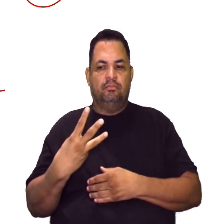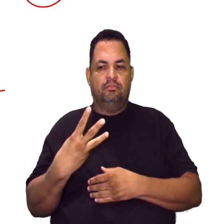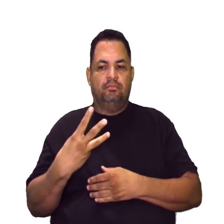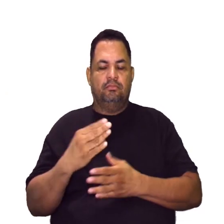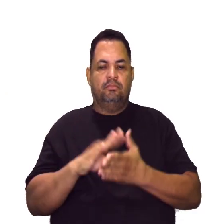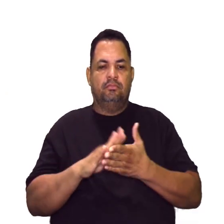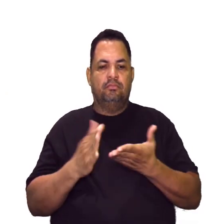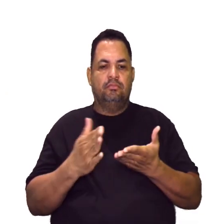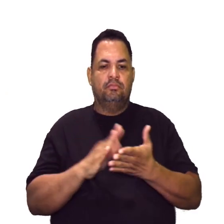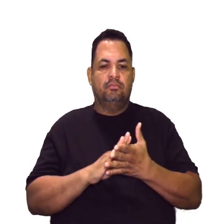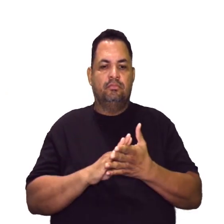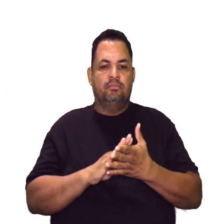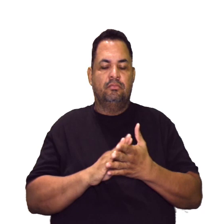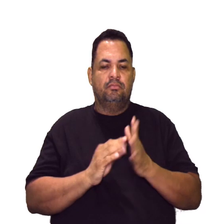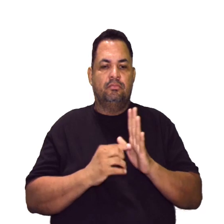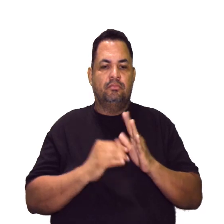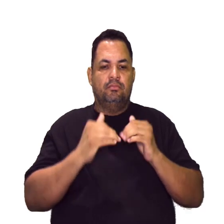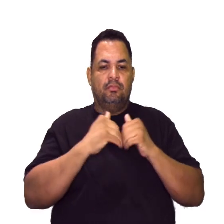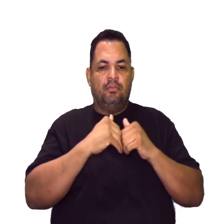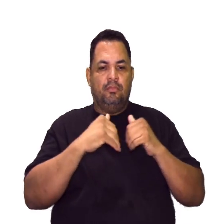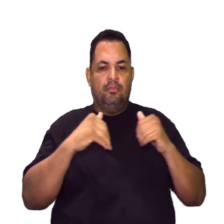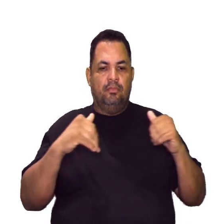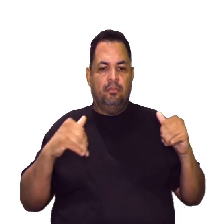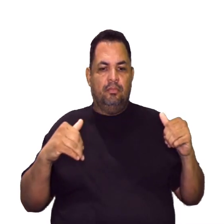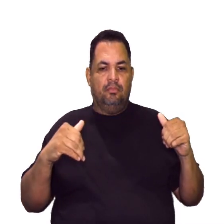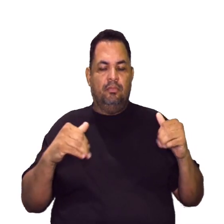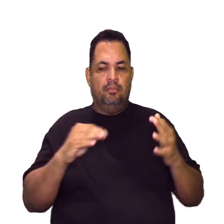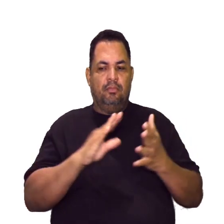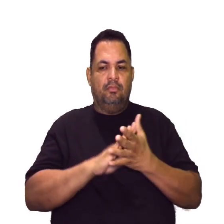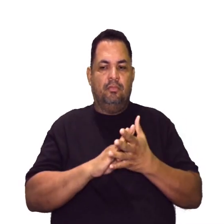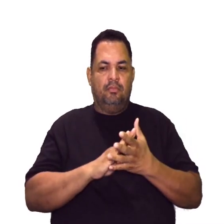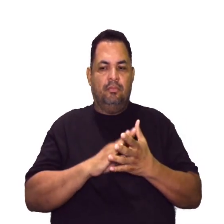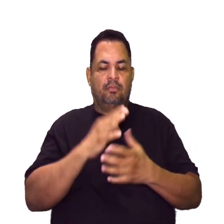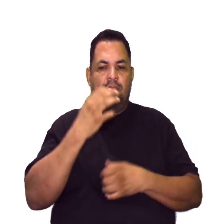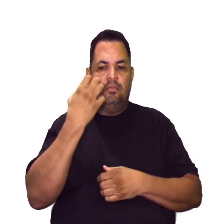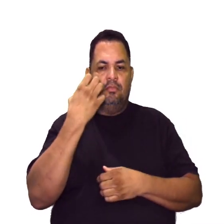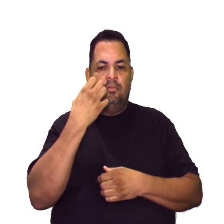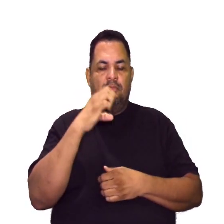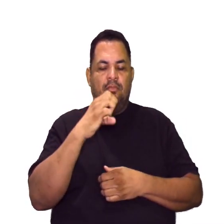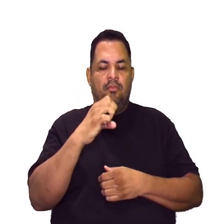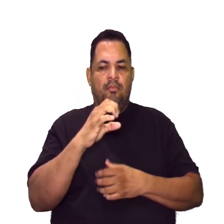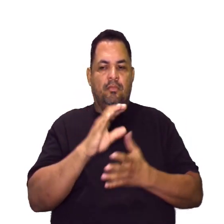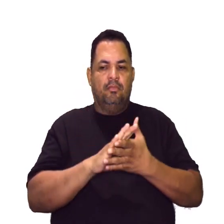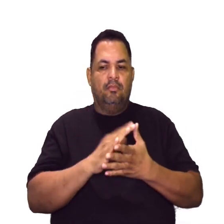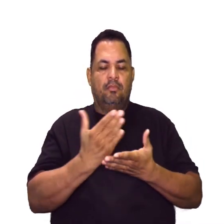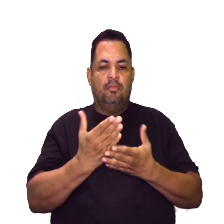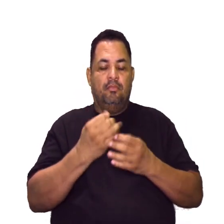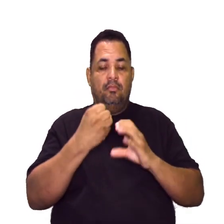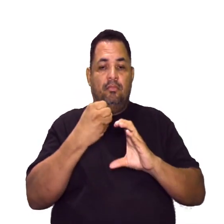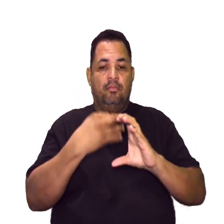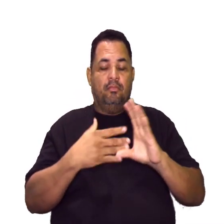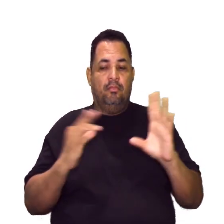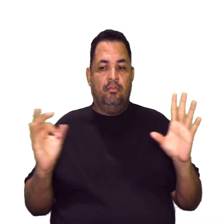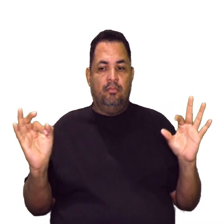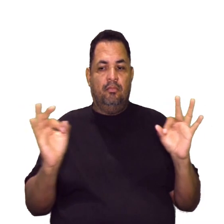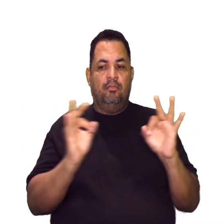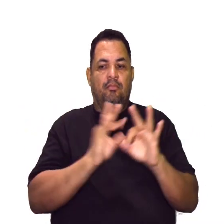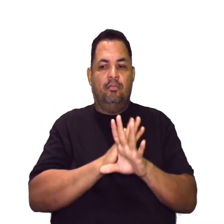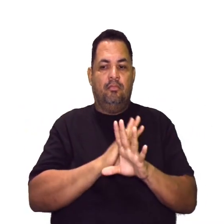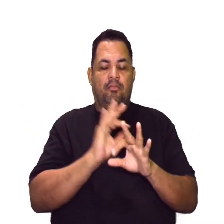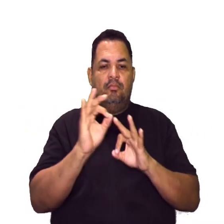em consideração a repulsão eletrônica para caracterizar,